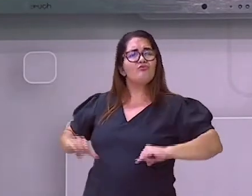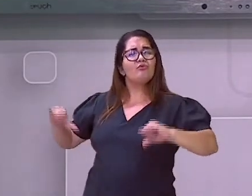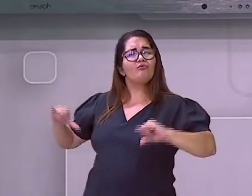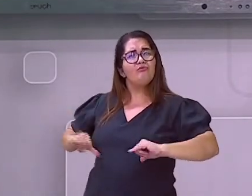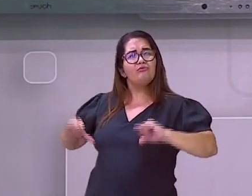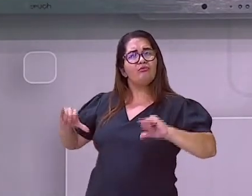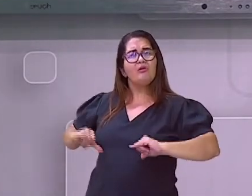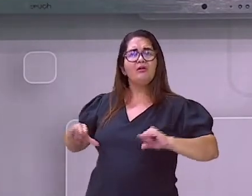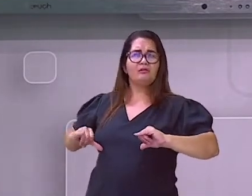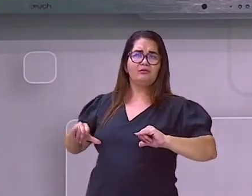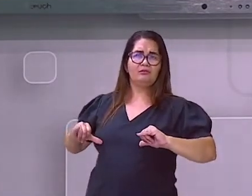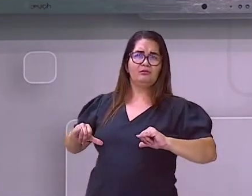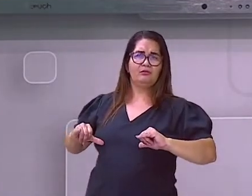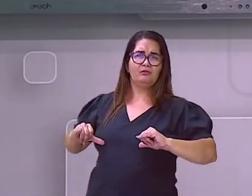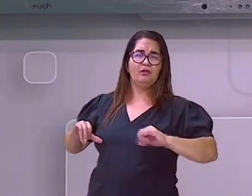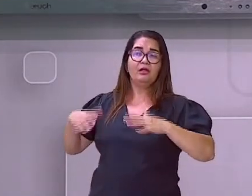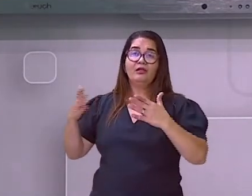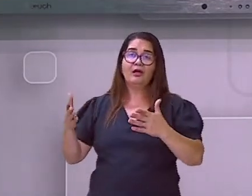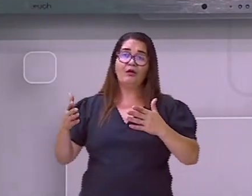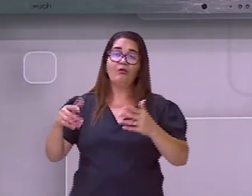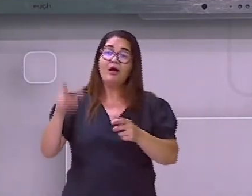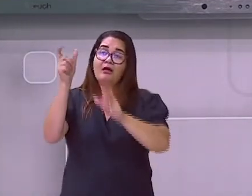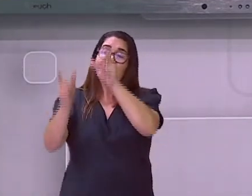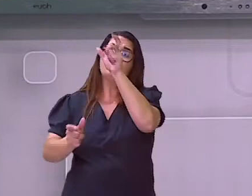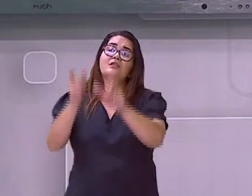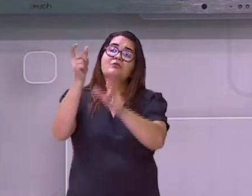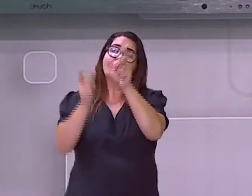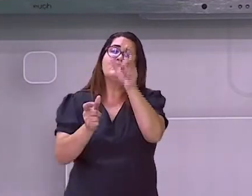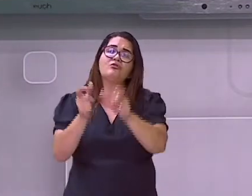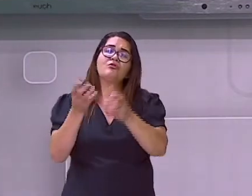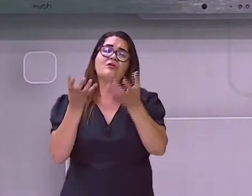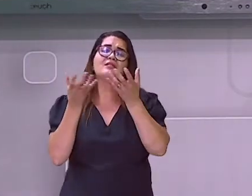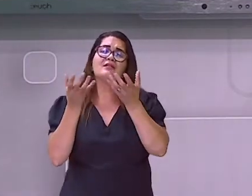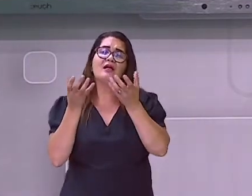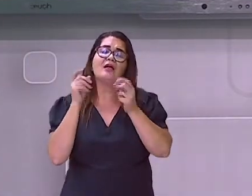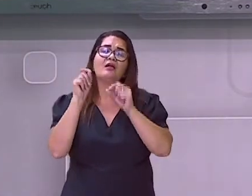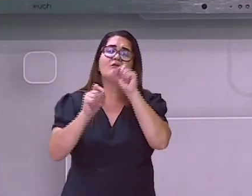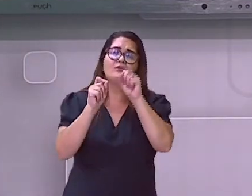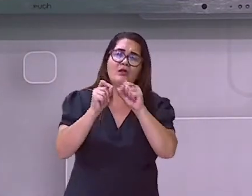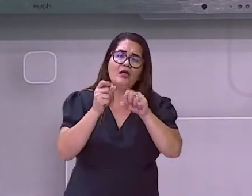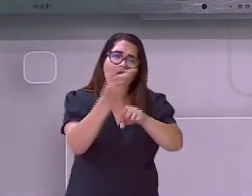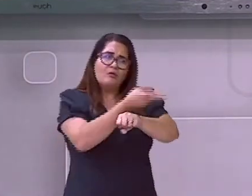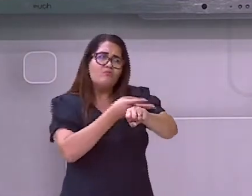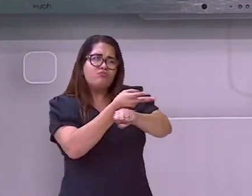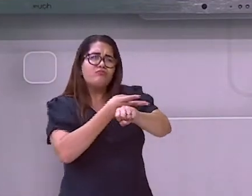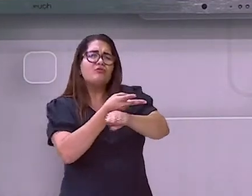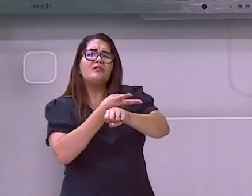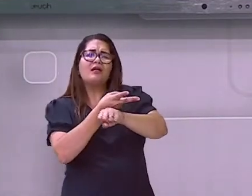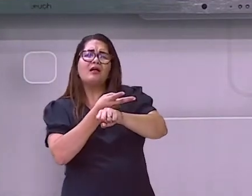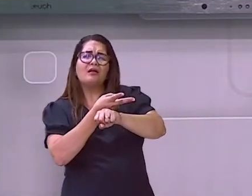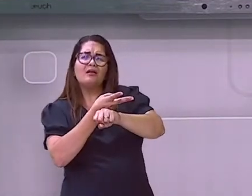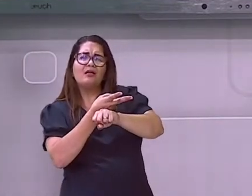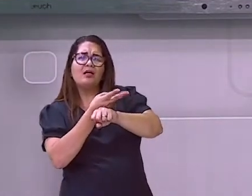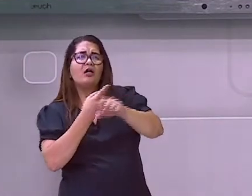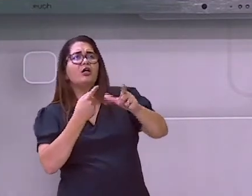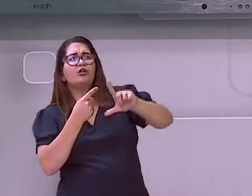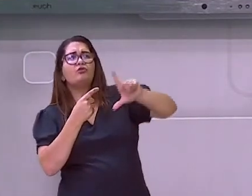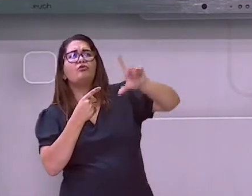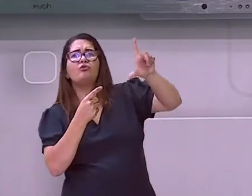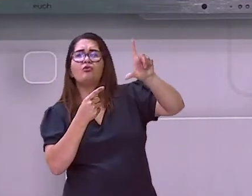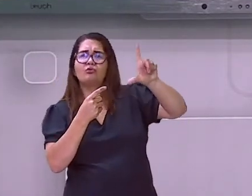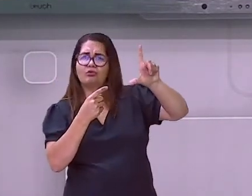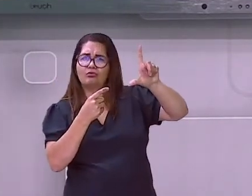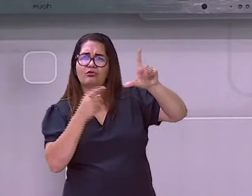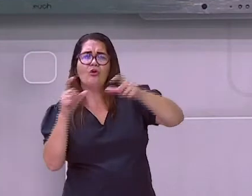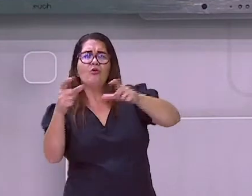eles estão buscando em outra parte da Europa ocidental. Por quê? Porque eles não